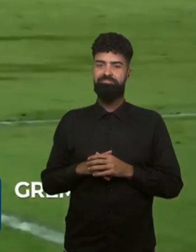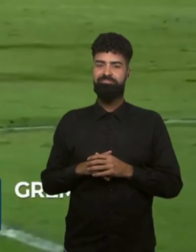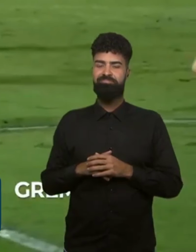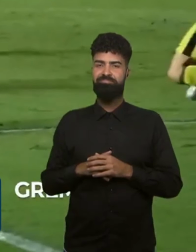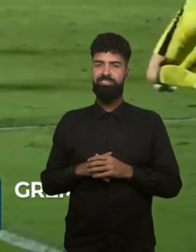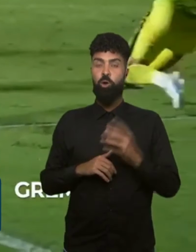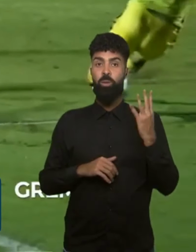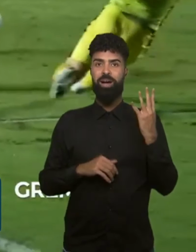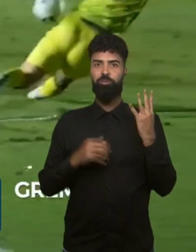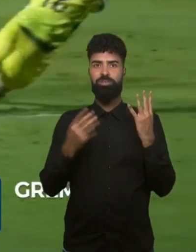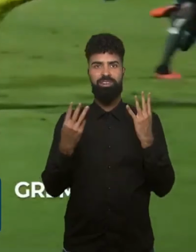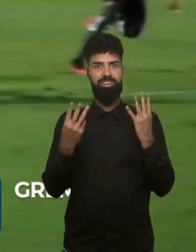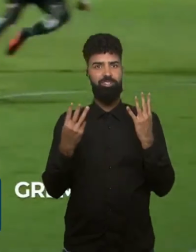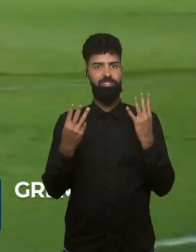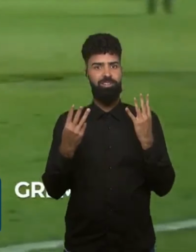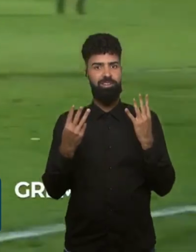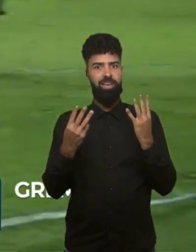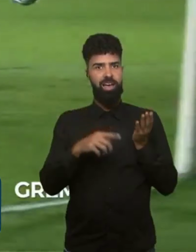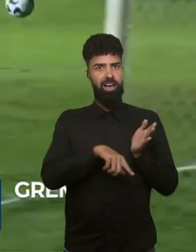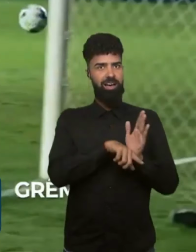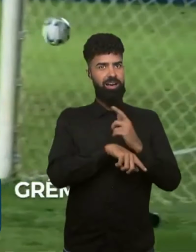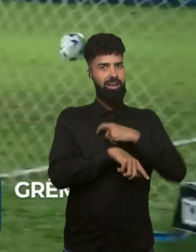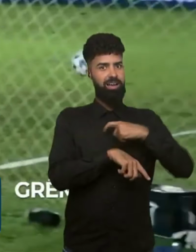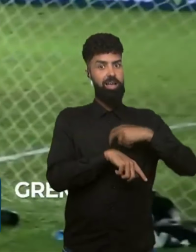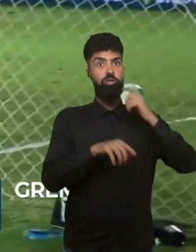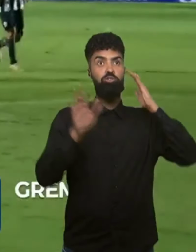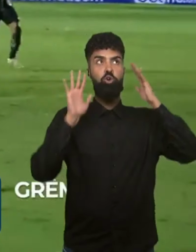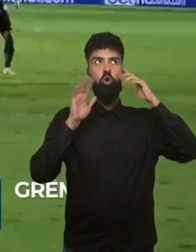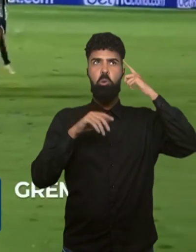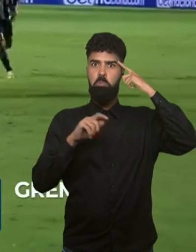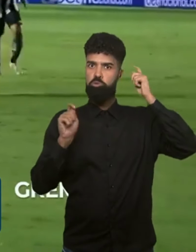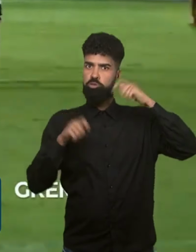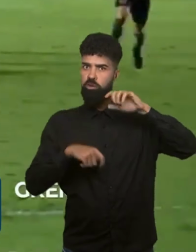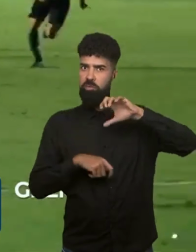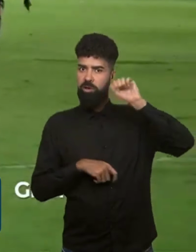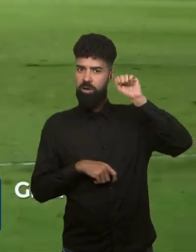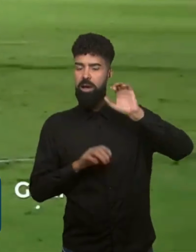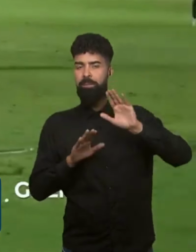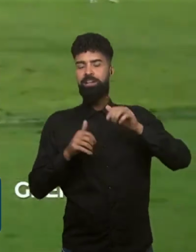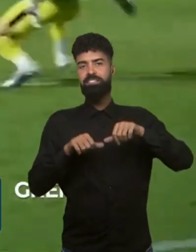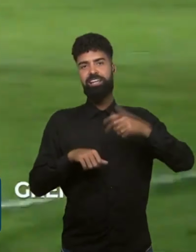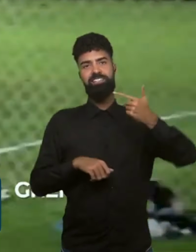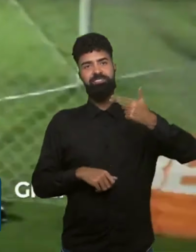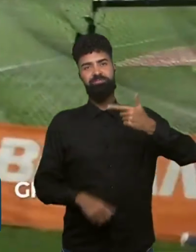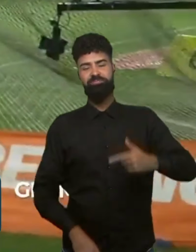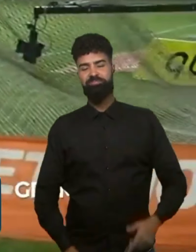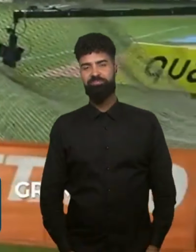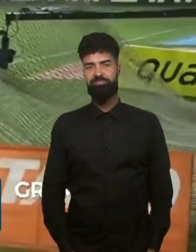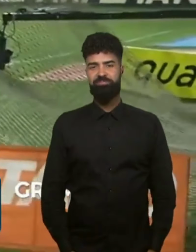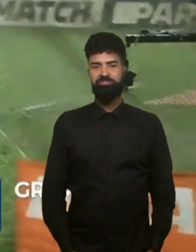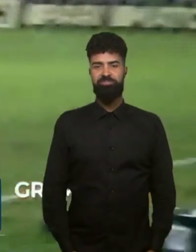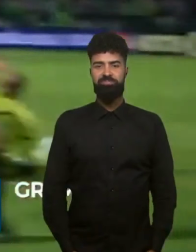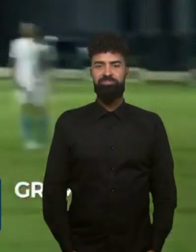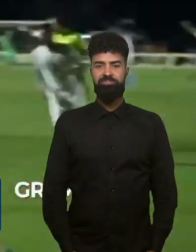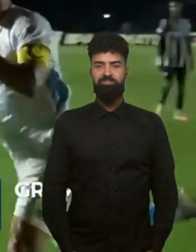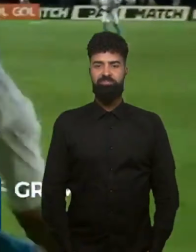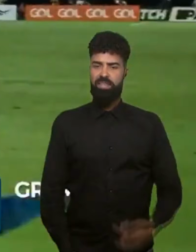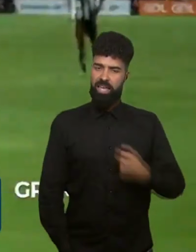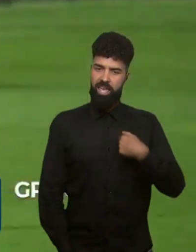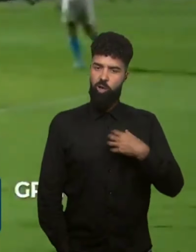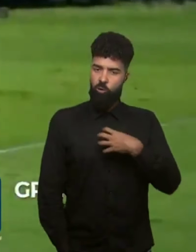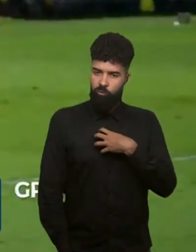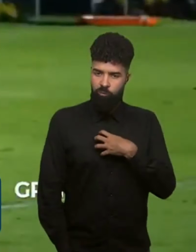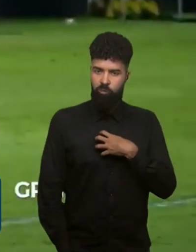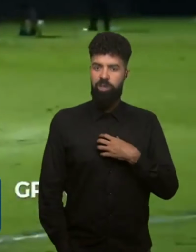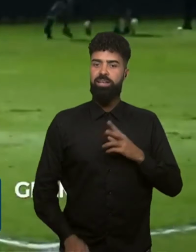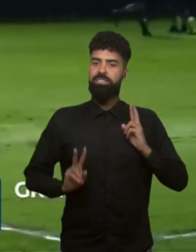o time gaúcho, que chegou a sonhar com o título e terminou com o vice-campeonato. Eu fico e sempre